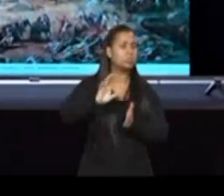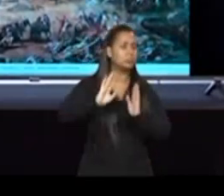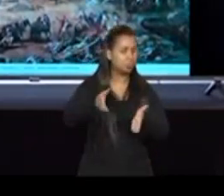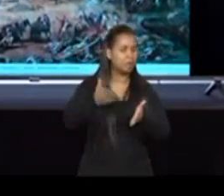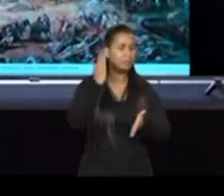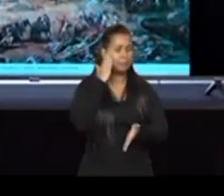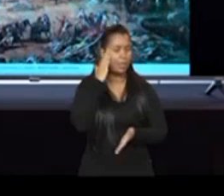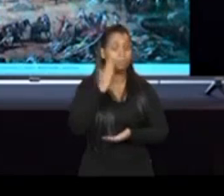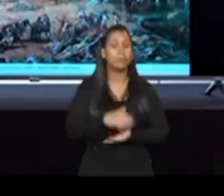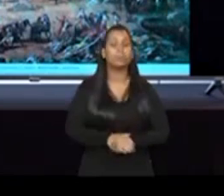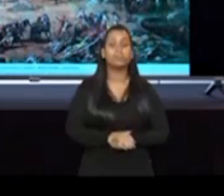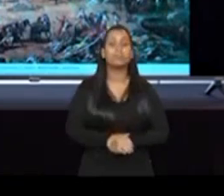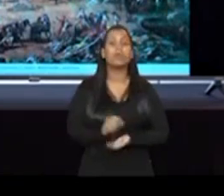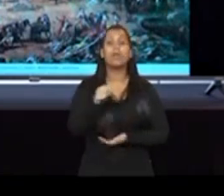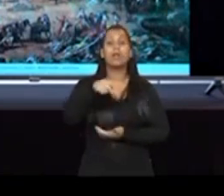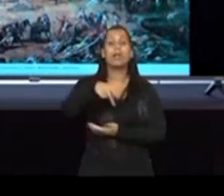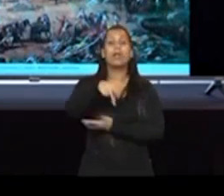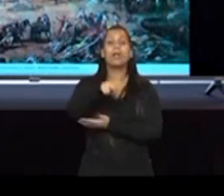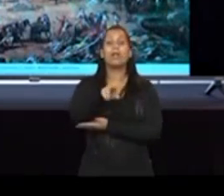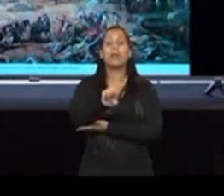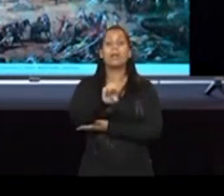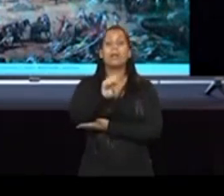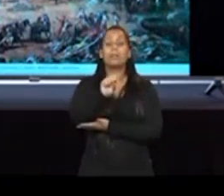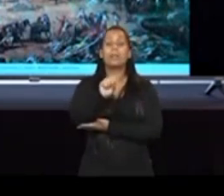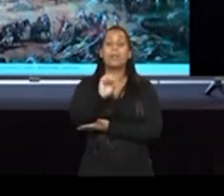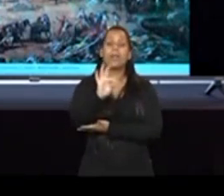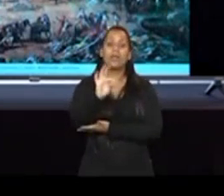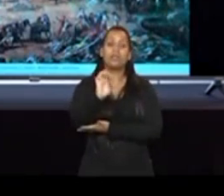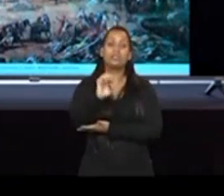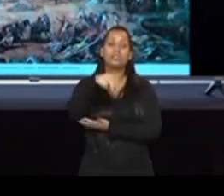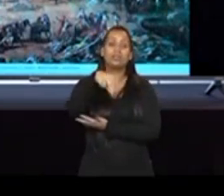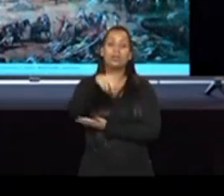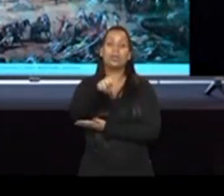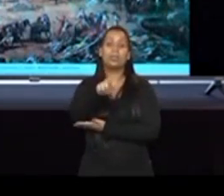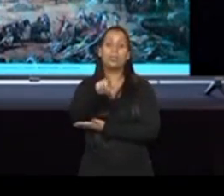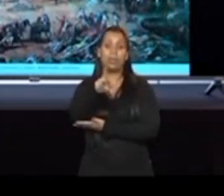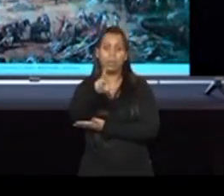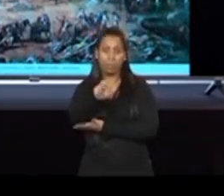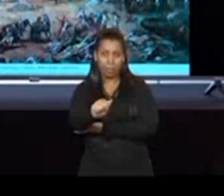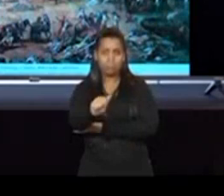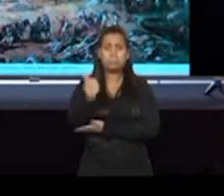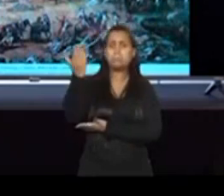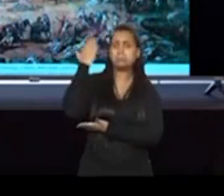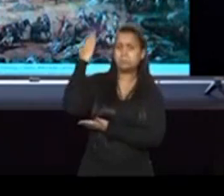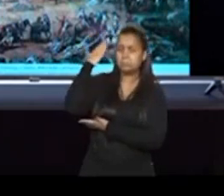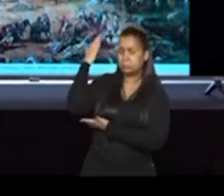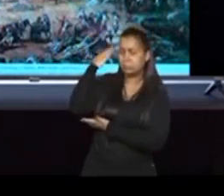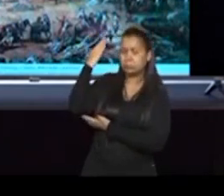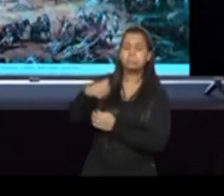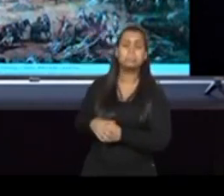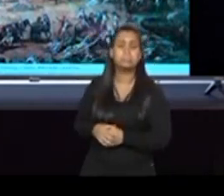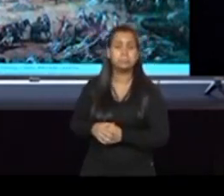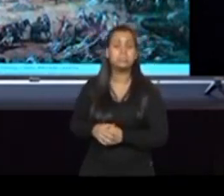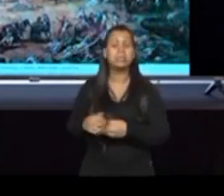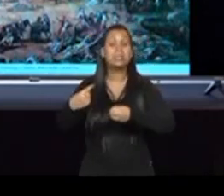vocês aí já ouviram falar, a chamada peste negra, pessoal. Ela ocorreu na Idade Média, né? Isso aqui é uma imagem, olha, da cidade